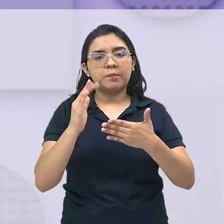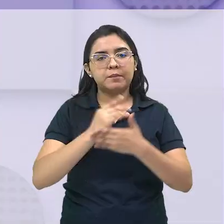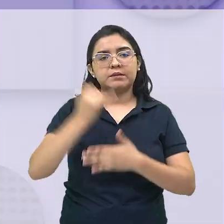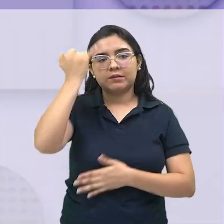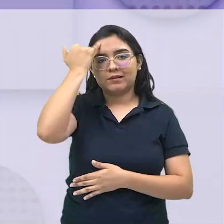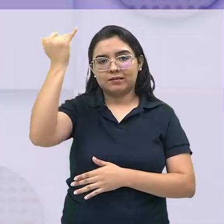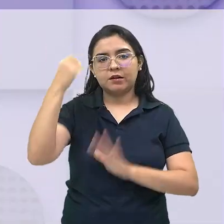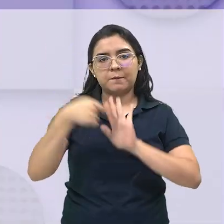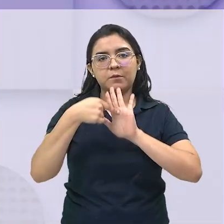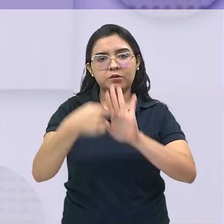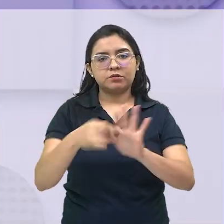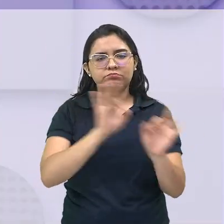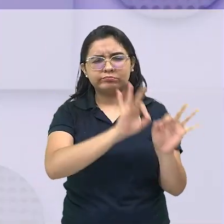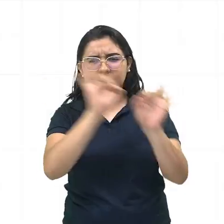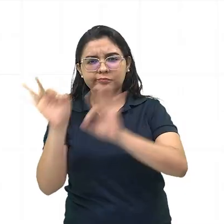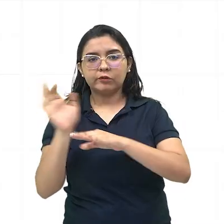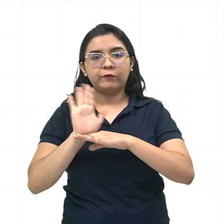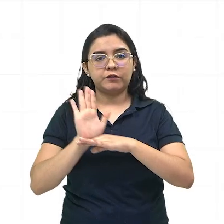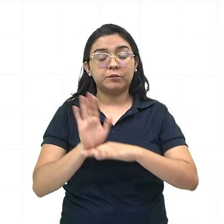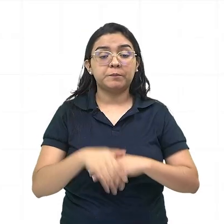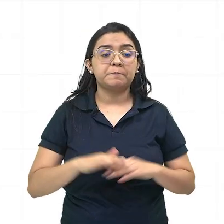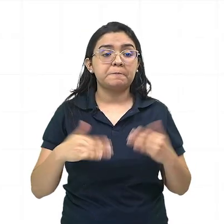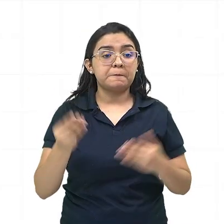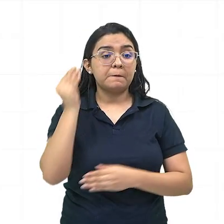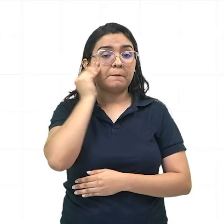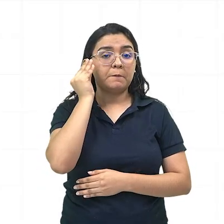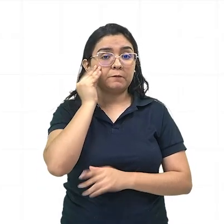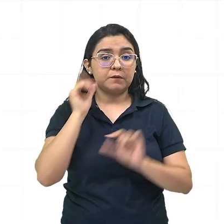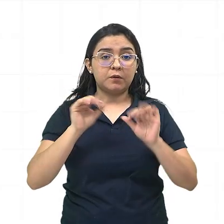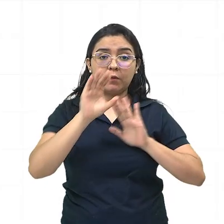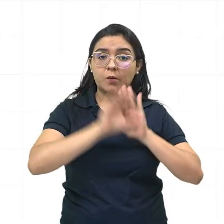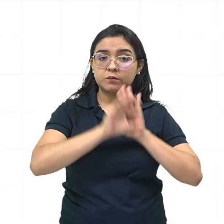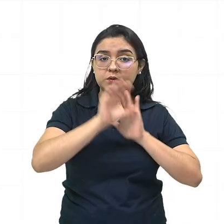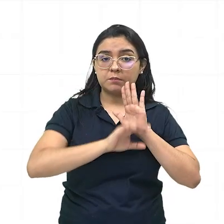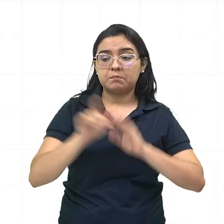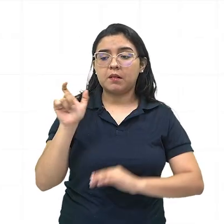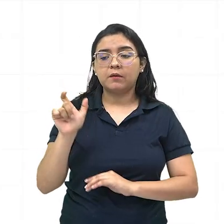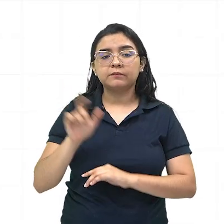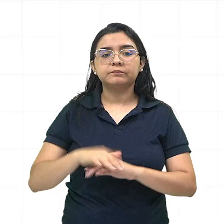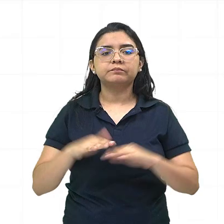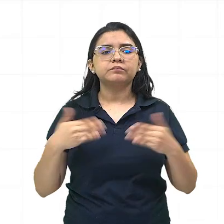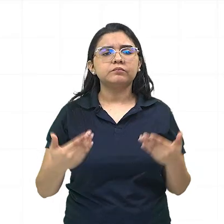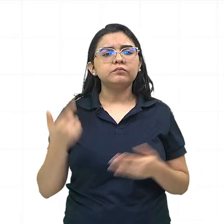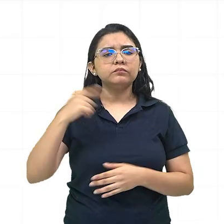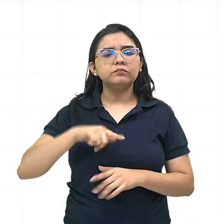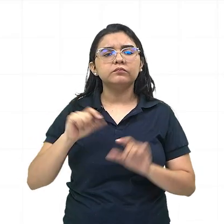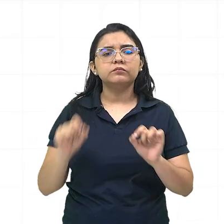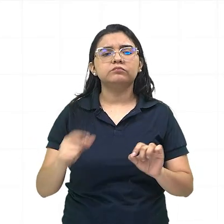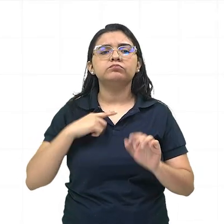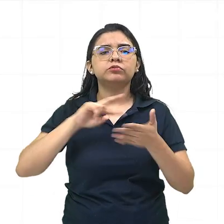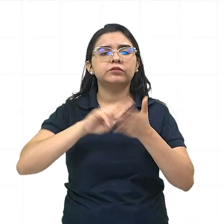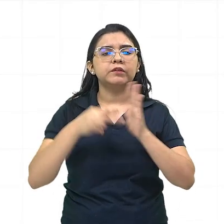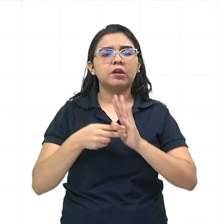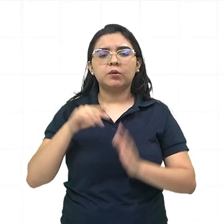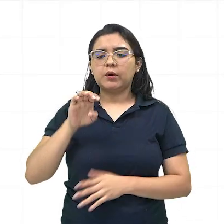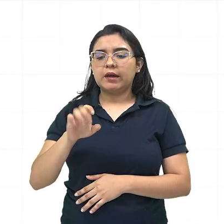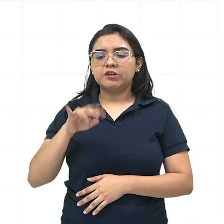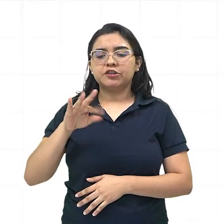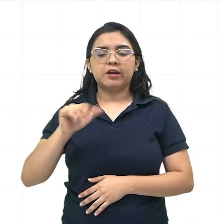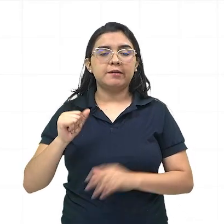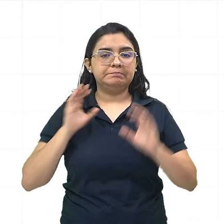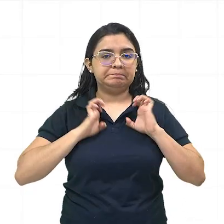foram expostas no decorrer do vídeo de hoje. Vamos lá, então. Vamos reforçar a ideia de